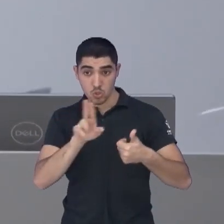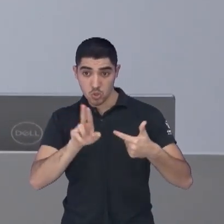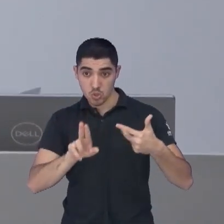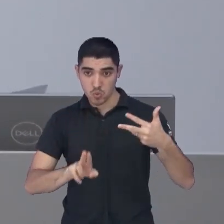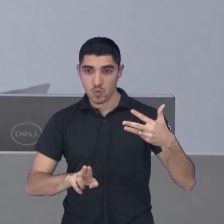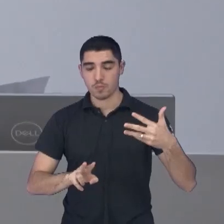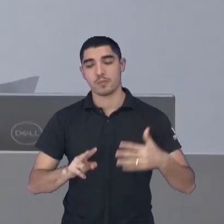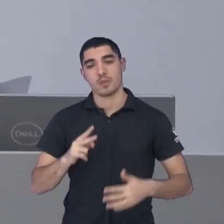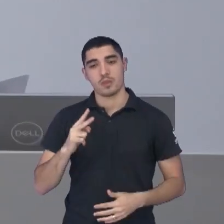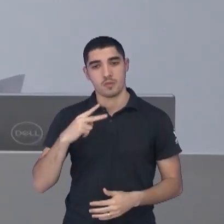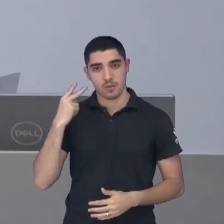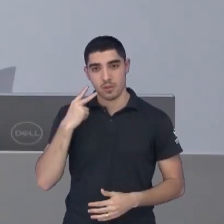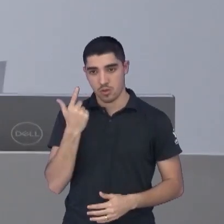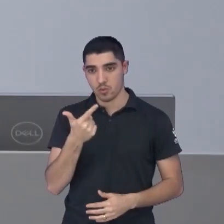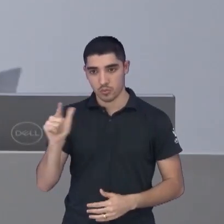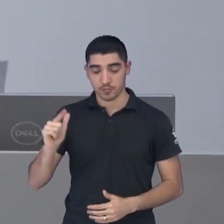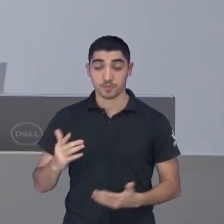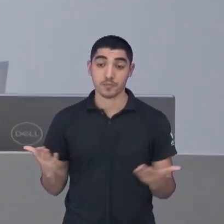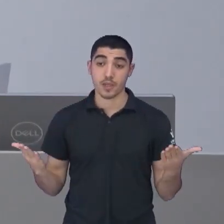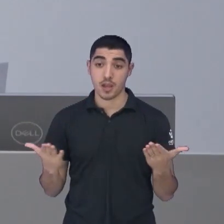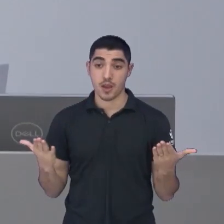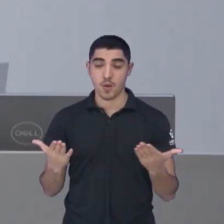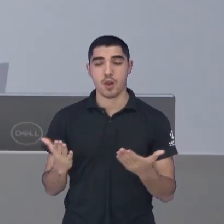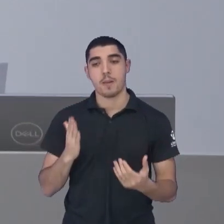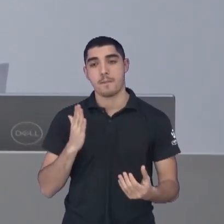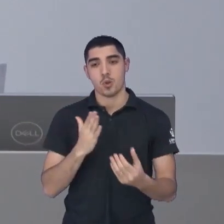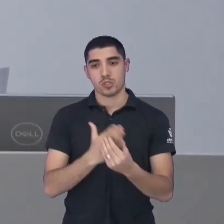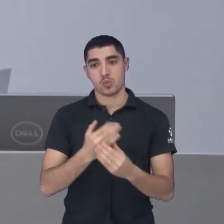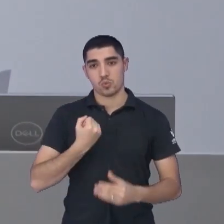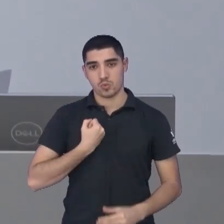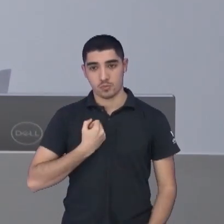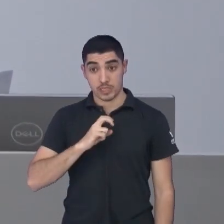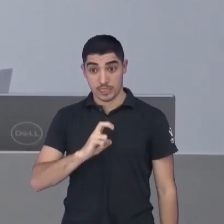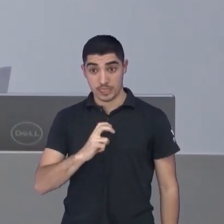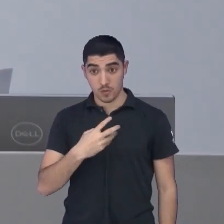hoc. Em discussão, o processo de número